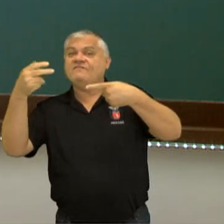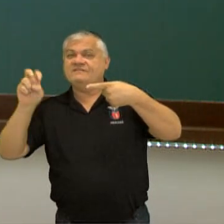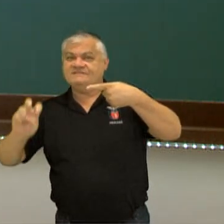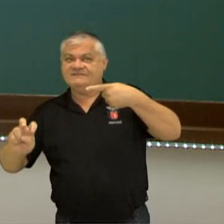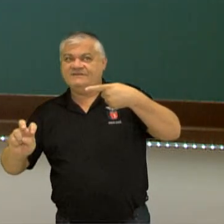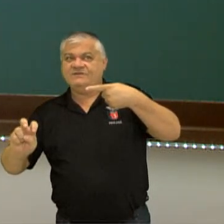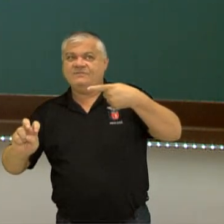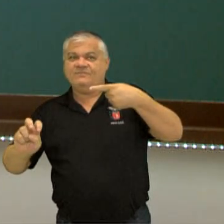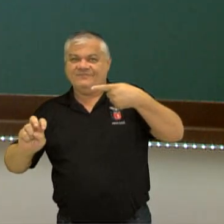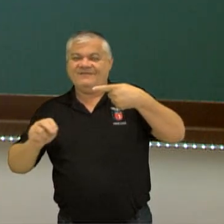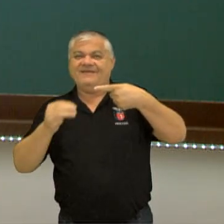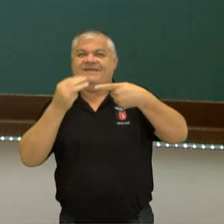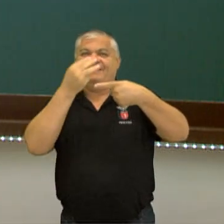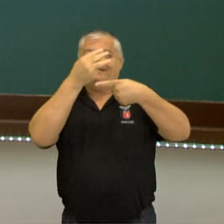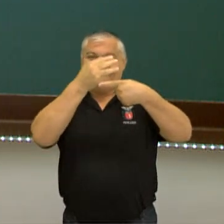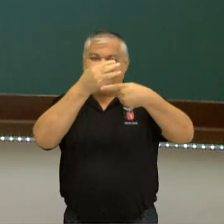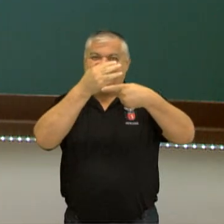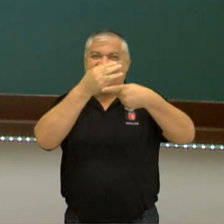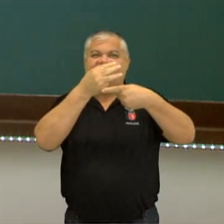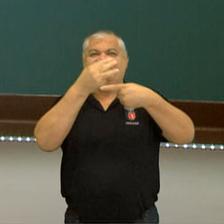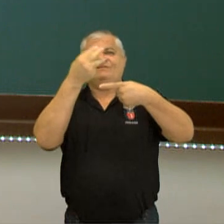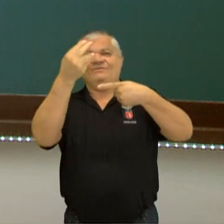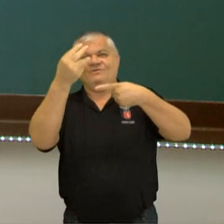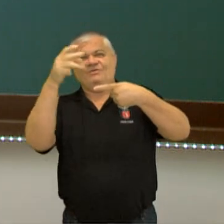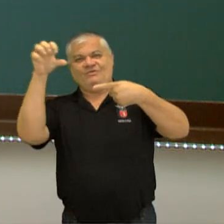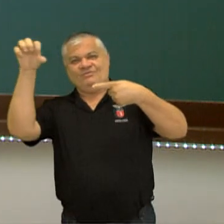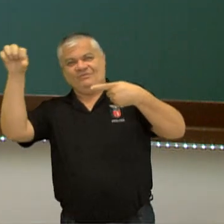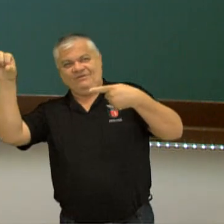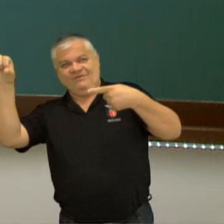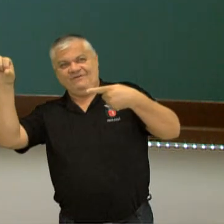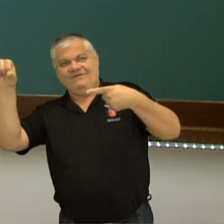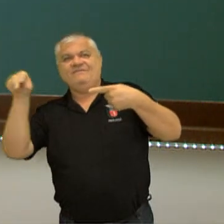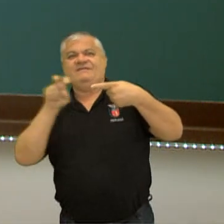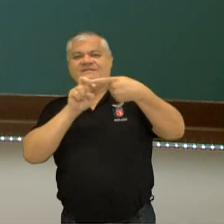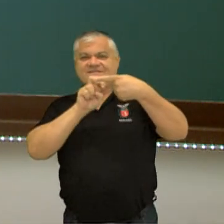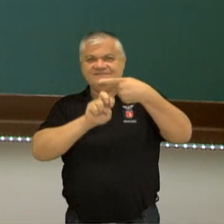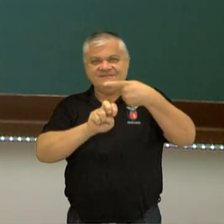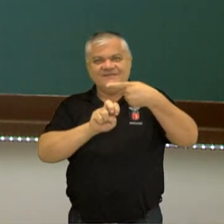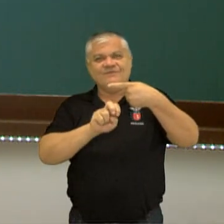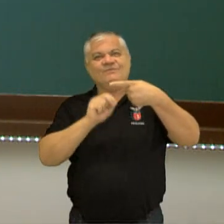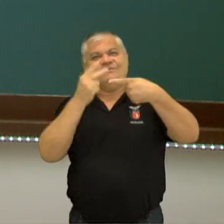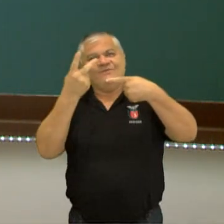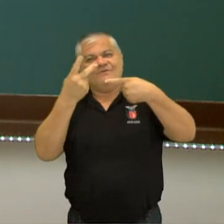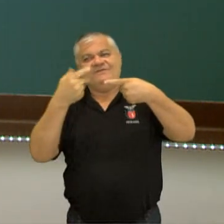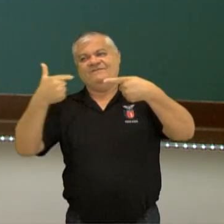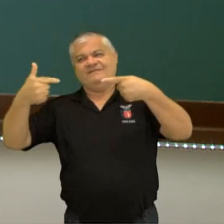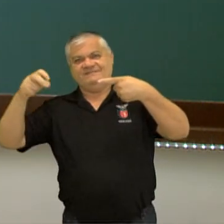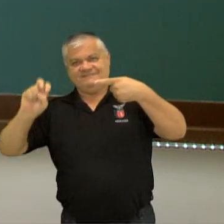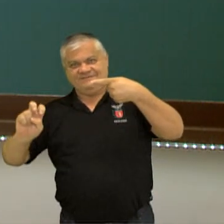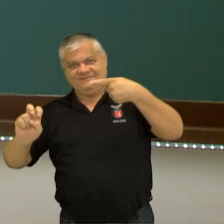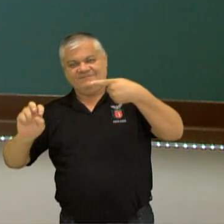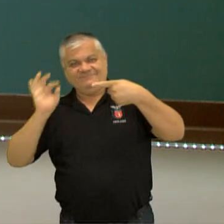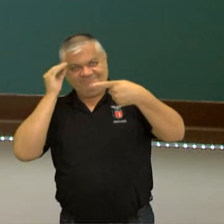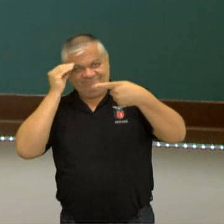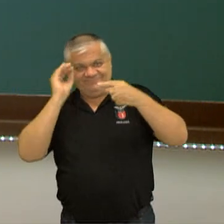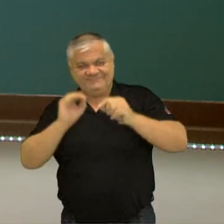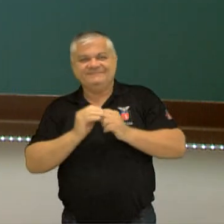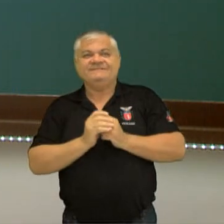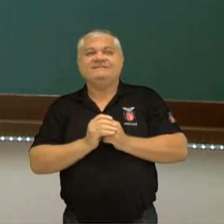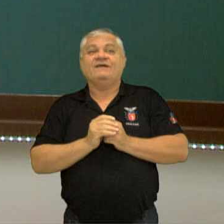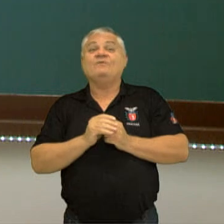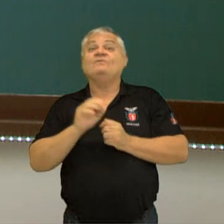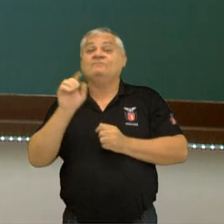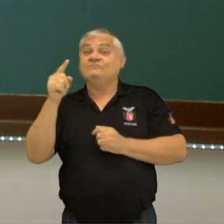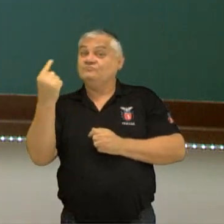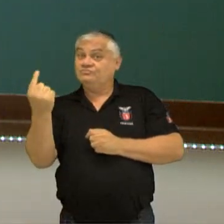9/25. Está positivo no primeiro membro, eu passo para o segundo membro subtraindo. E aí fico com o seno